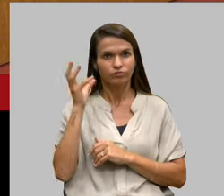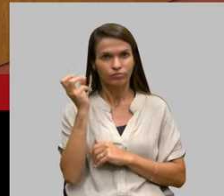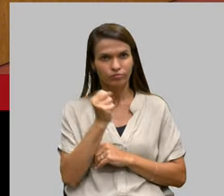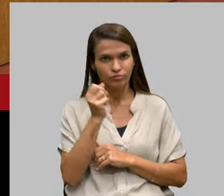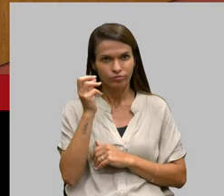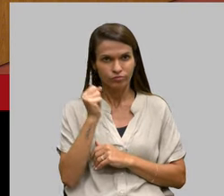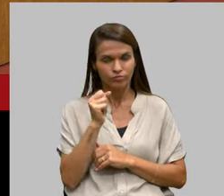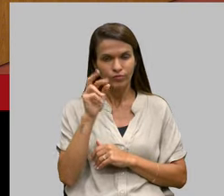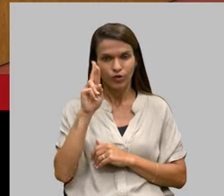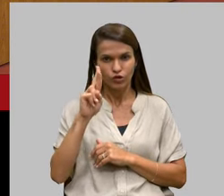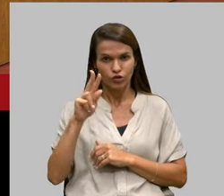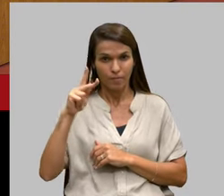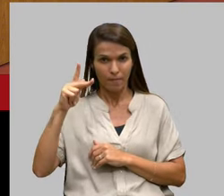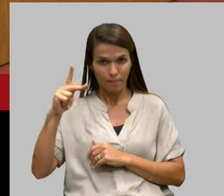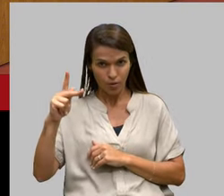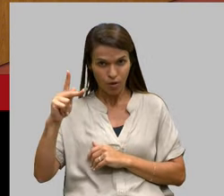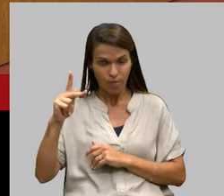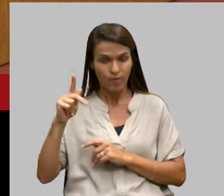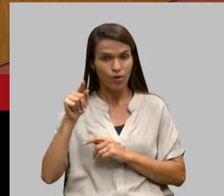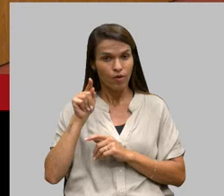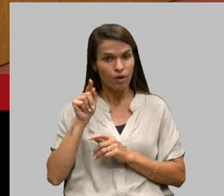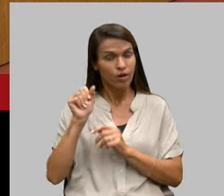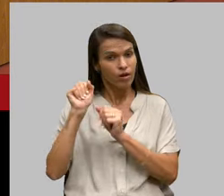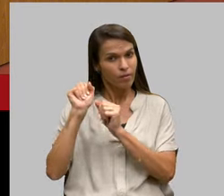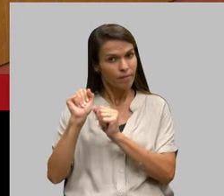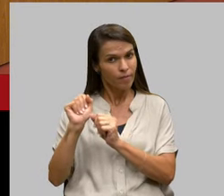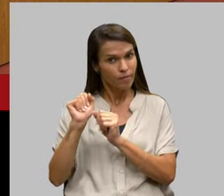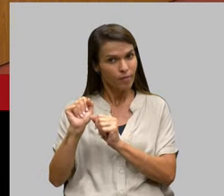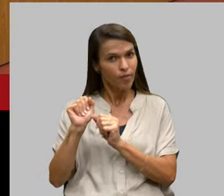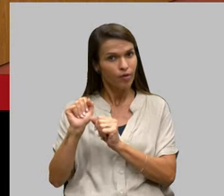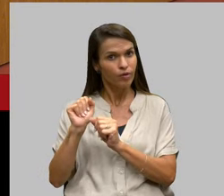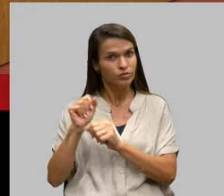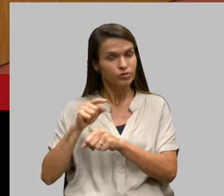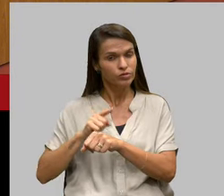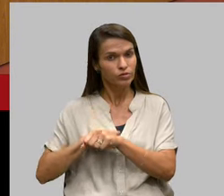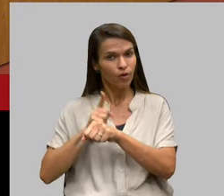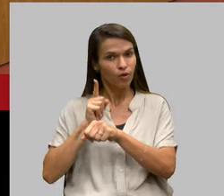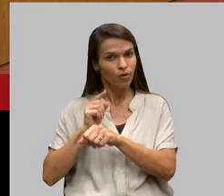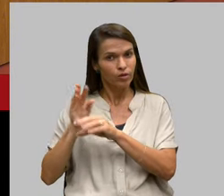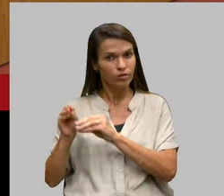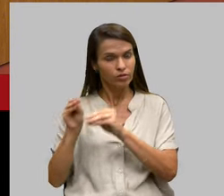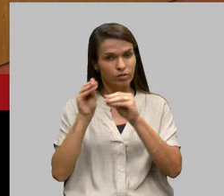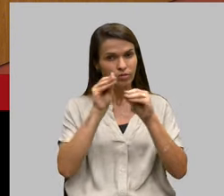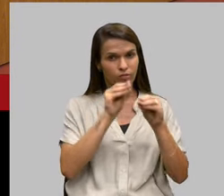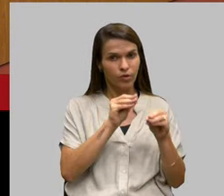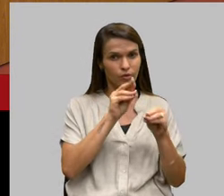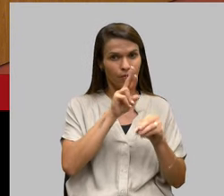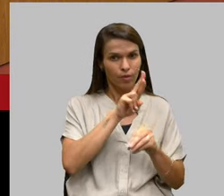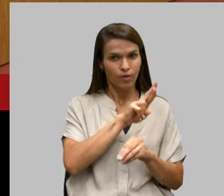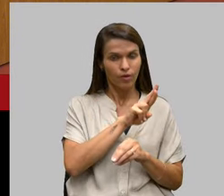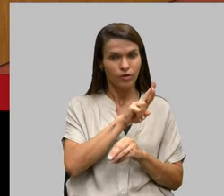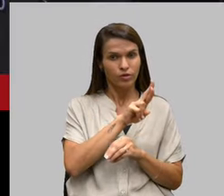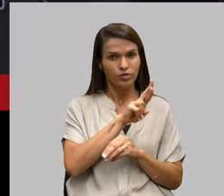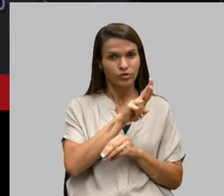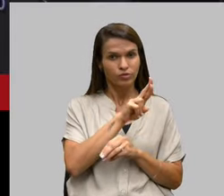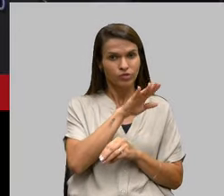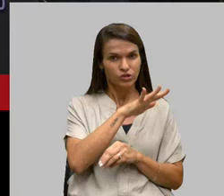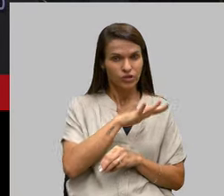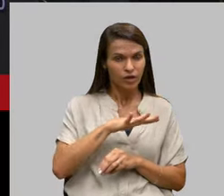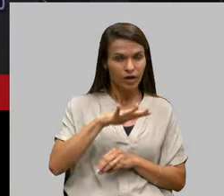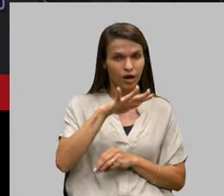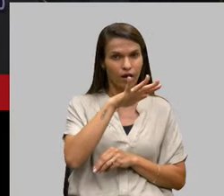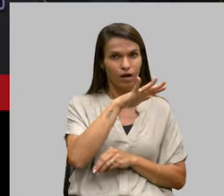próprio ele pode compulsoriamente ser transferido para o regime geral geral